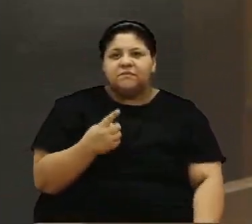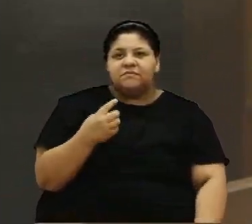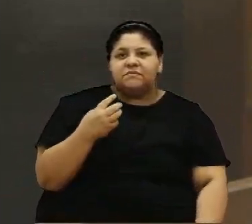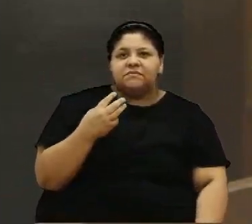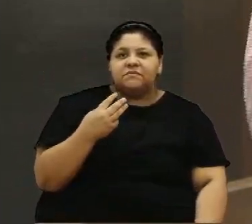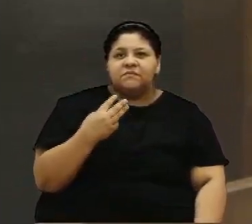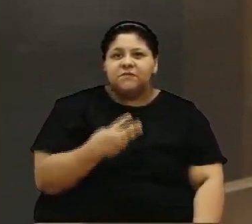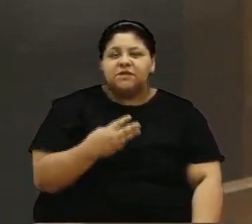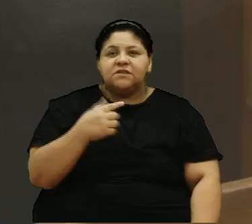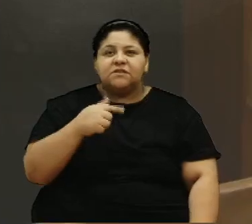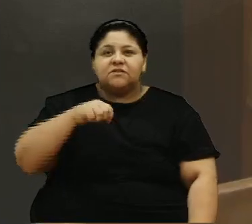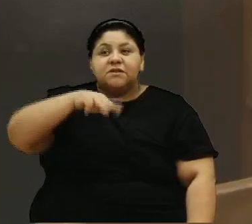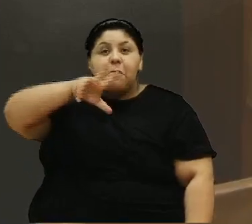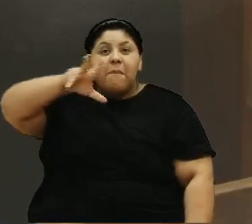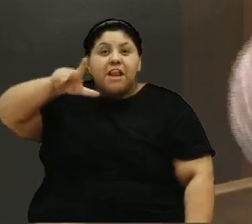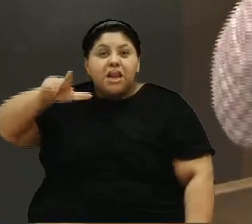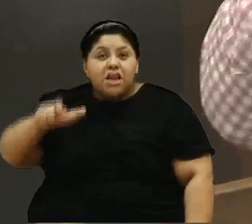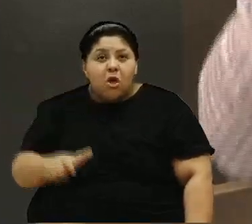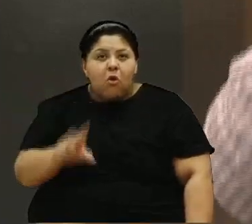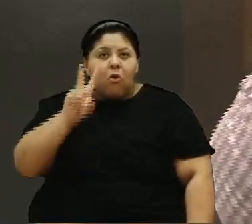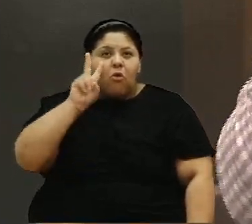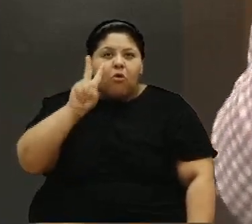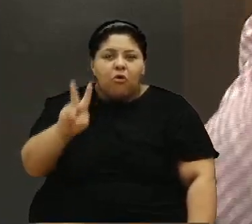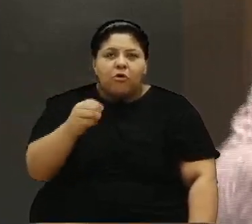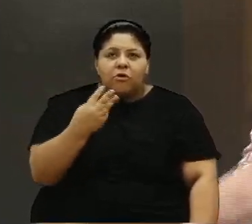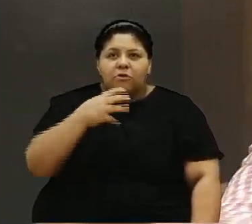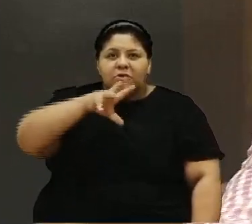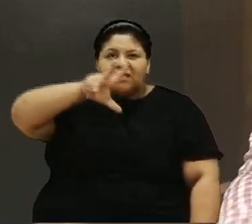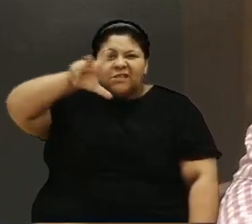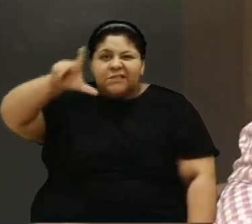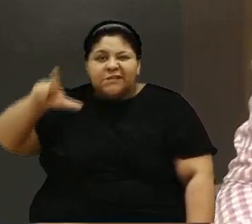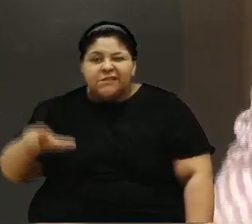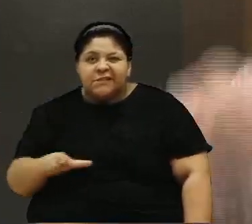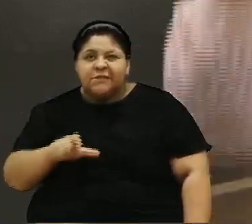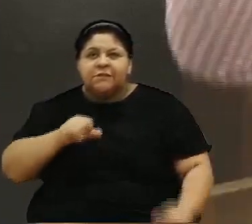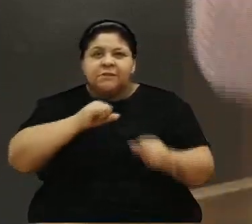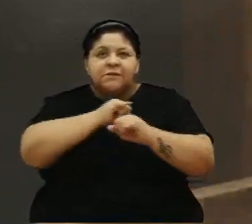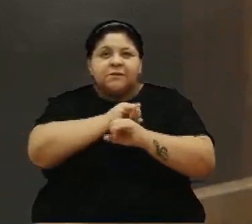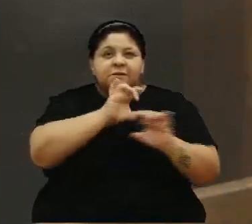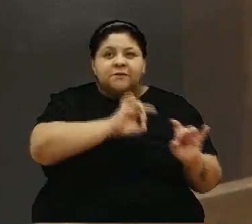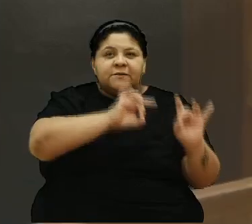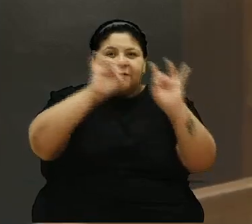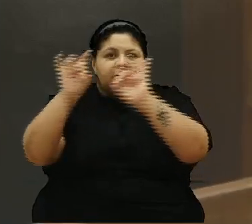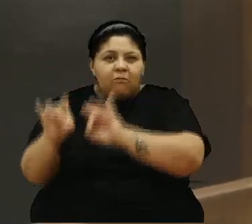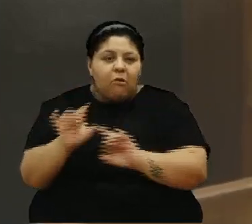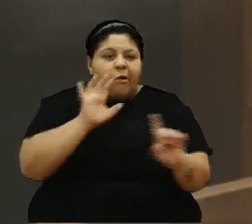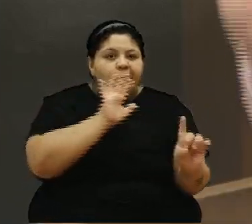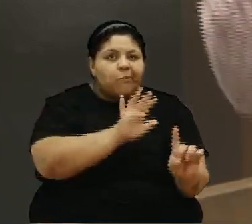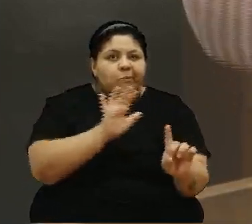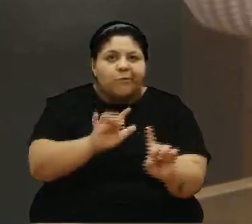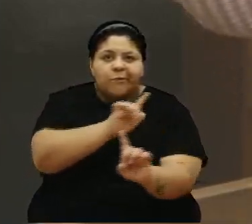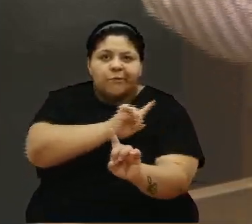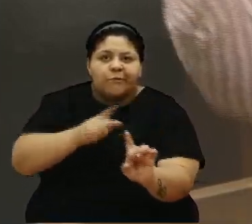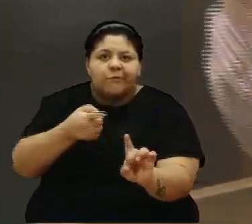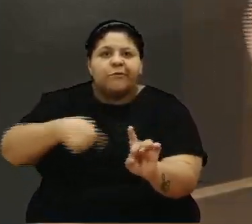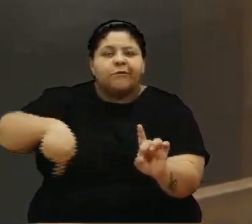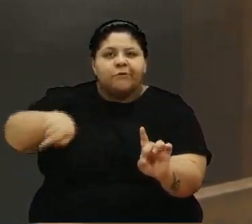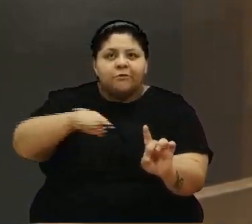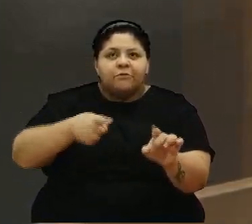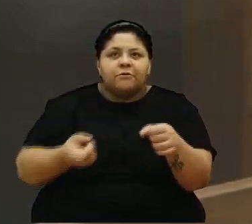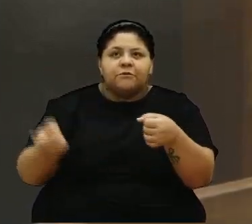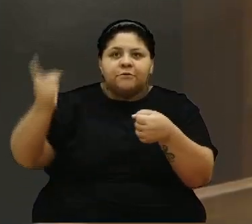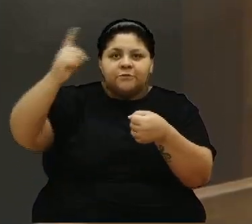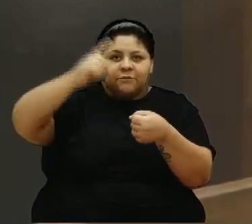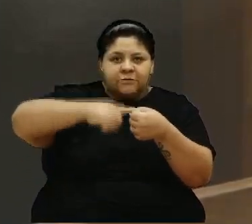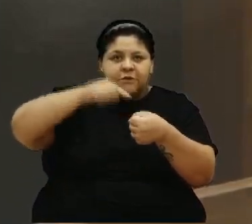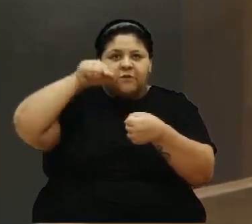137 milhões de visualizações, 3 milhões de compartilhamentos. Debaixo de pressão, o governo disse, nós vamos ressarcir a